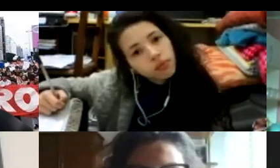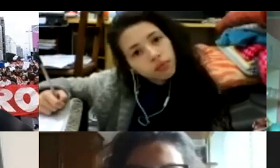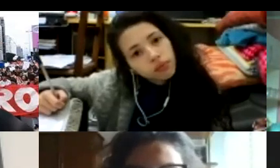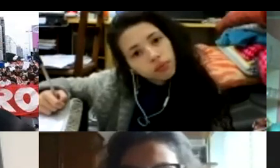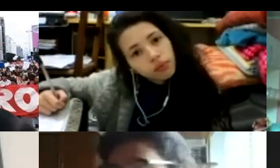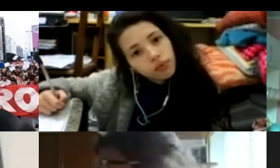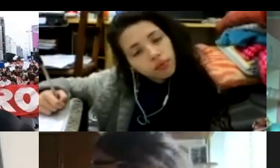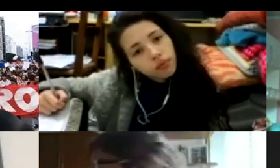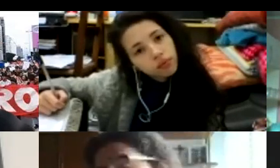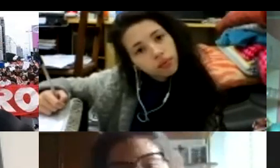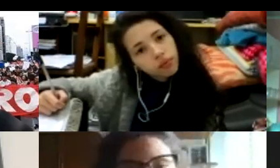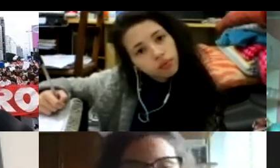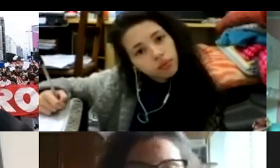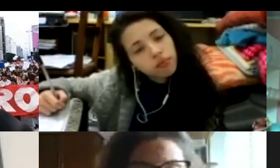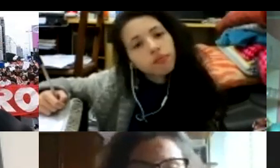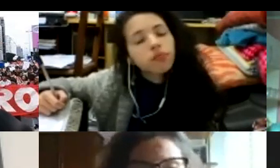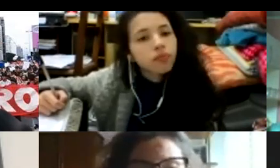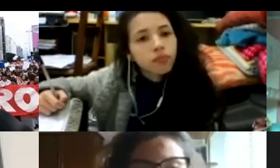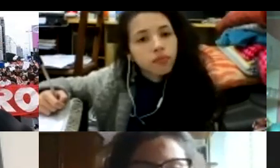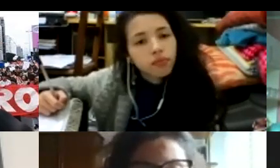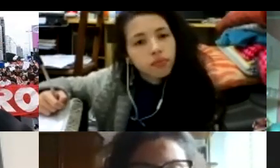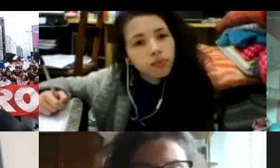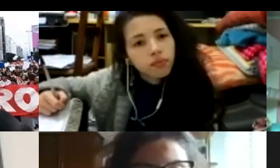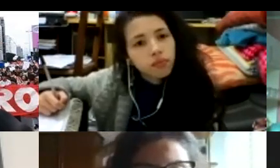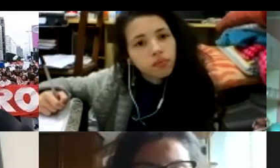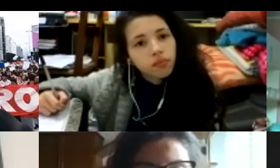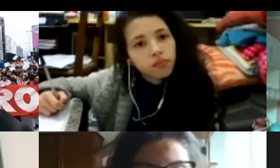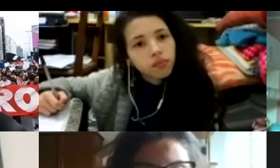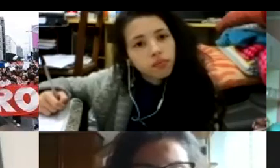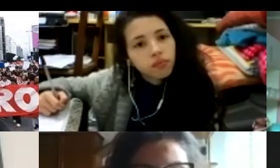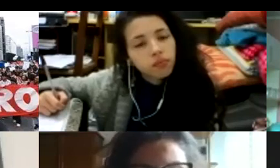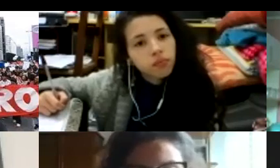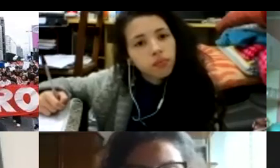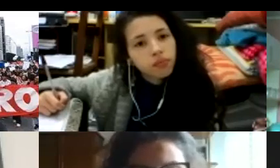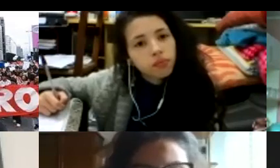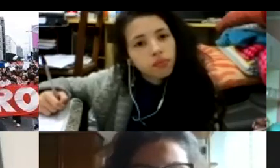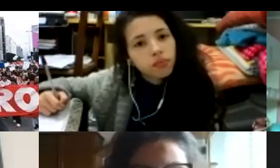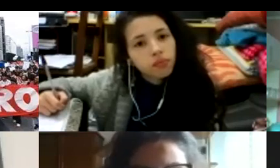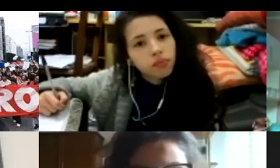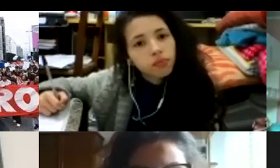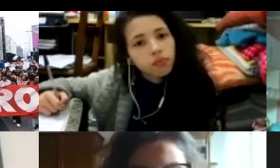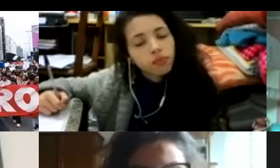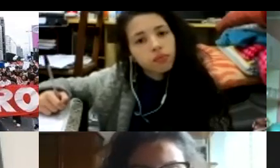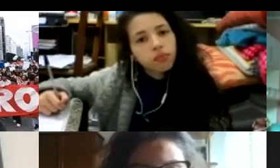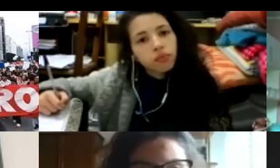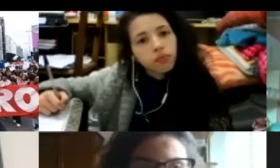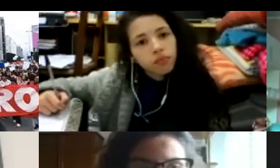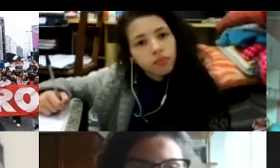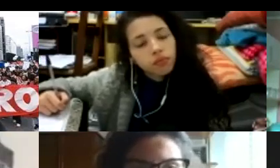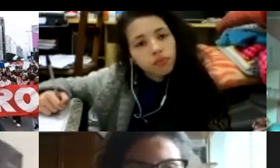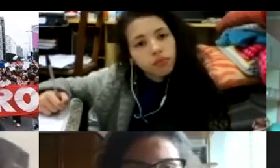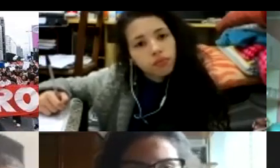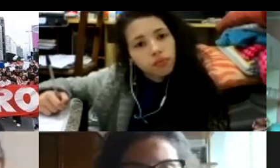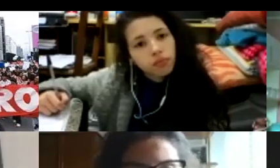Eu, pessoalmente, eu acho que está acontecendo um pouco isso hoje, é assim que eu vejo, porque, pessoalmente,